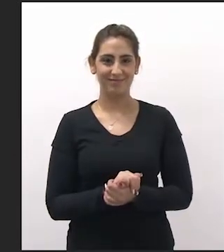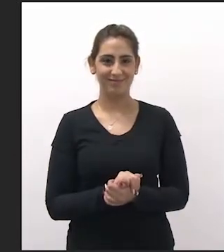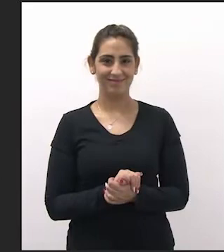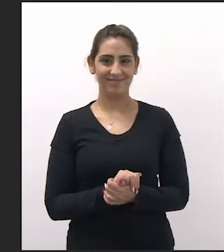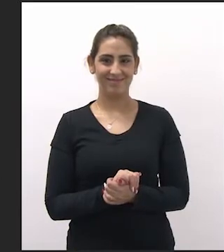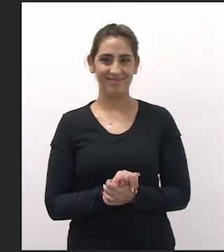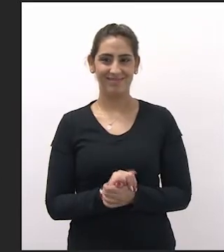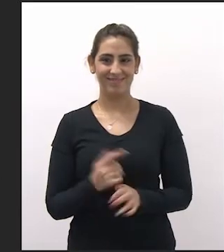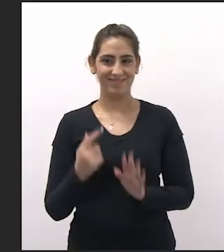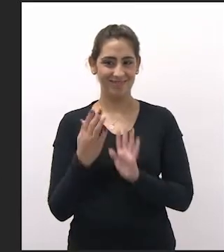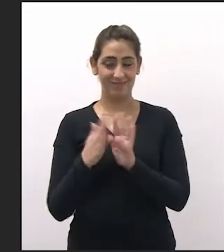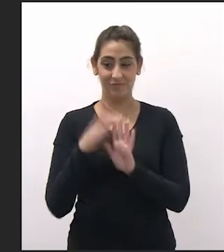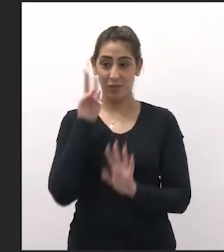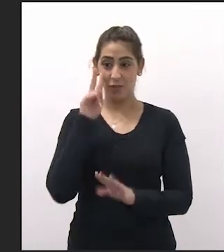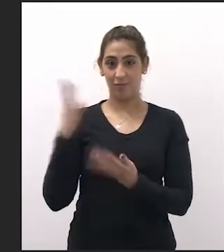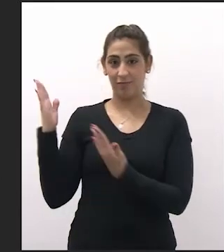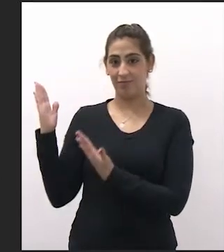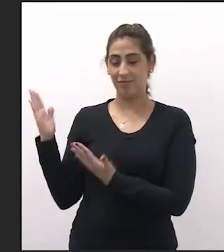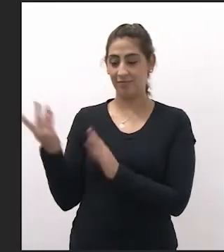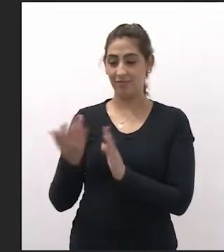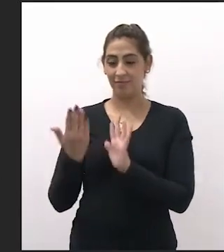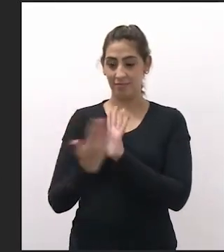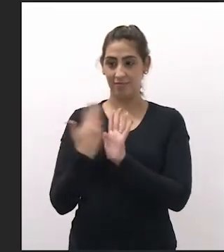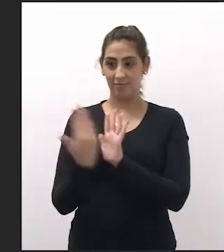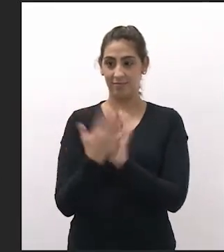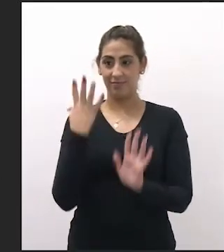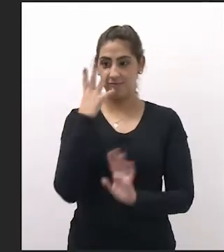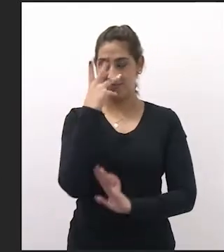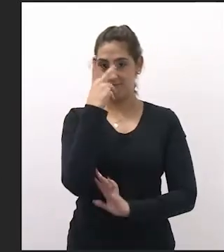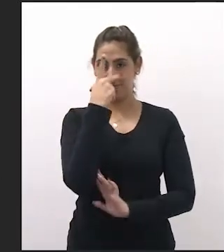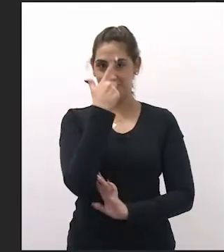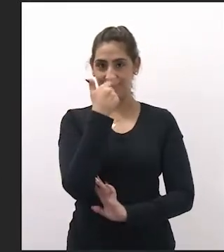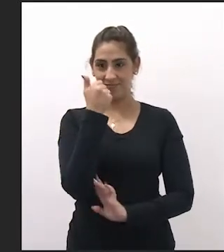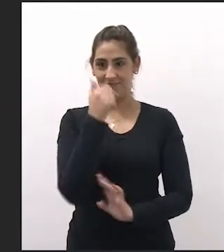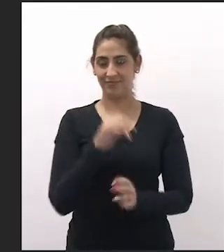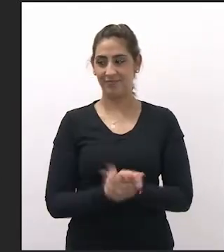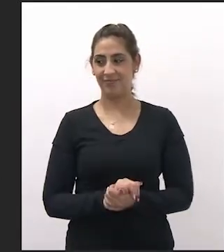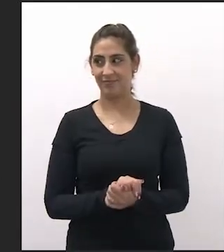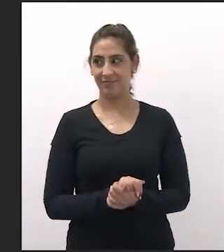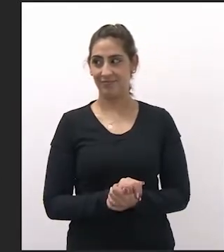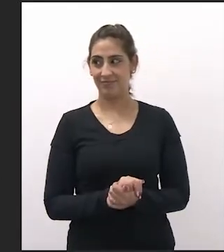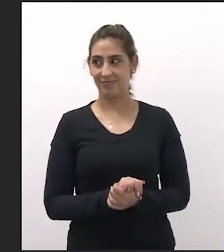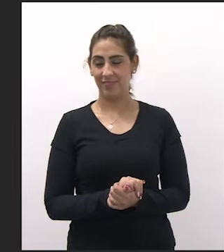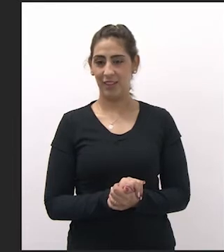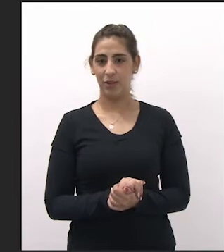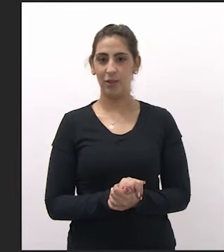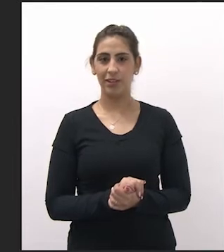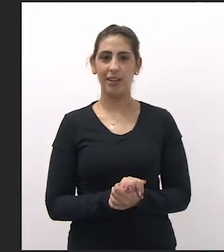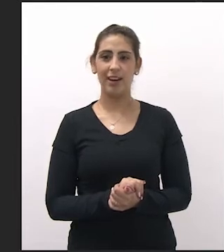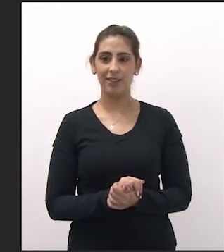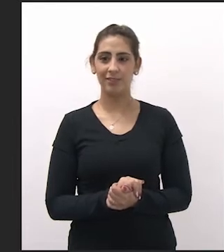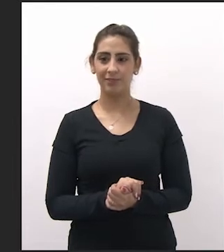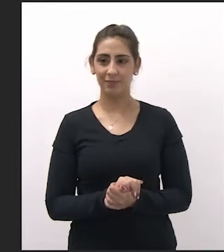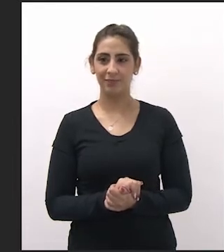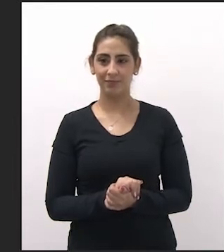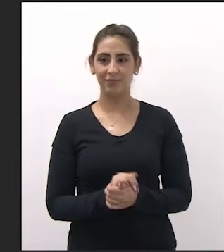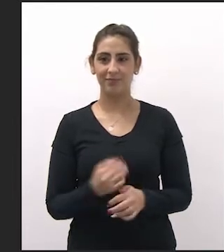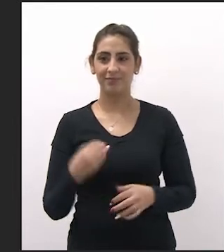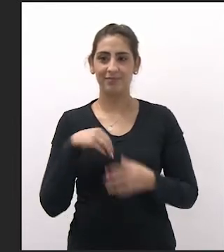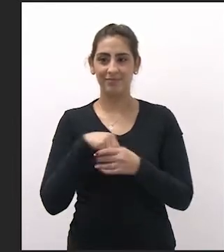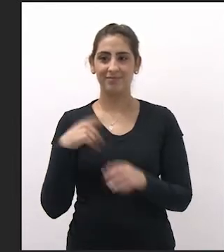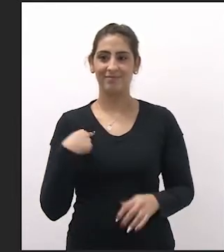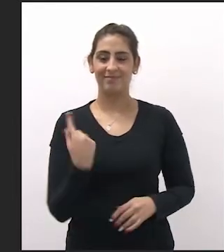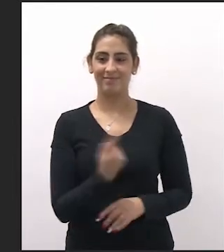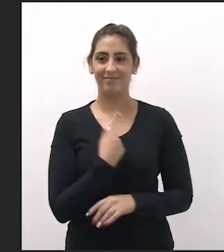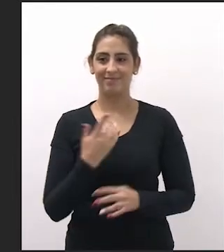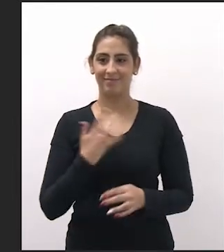capa belíssima aqui, né? É um livro lindo e emocionante. Então, essa, para mim, acho que foi a leitura